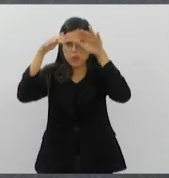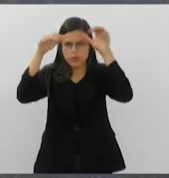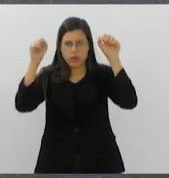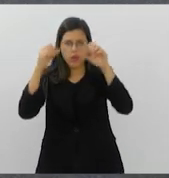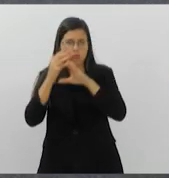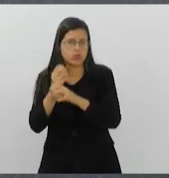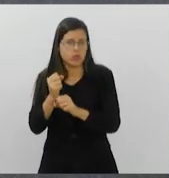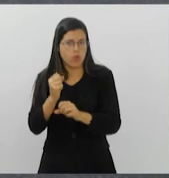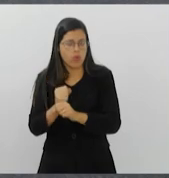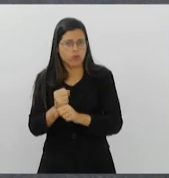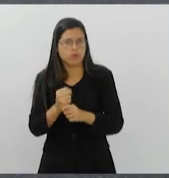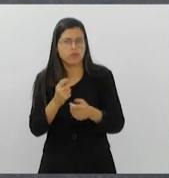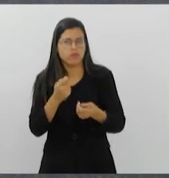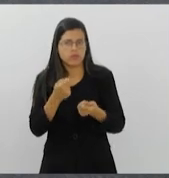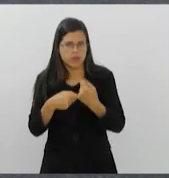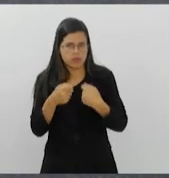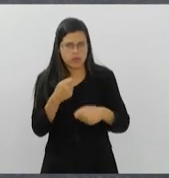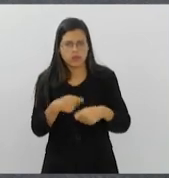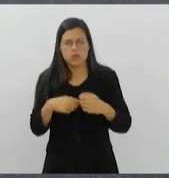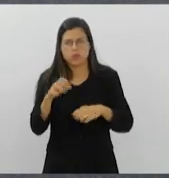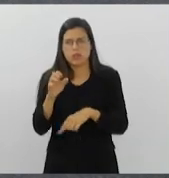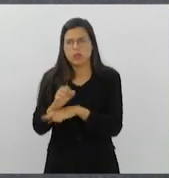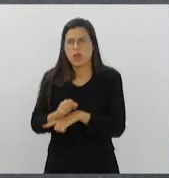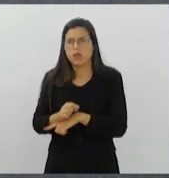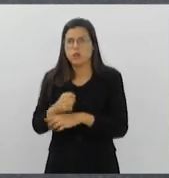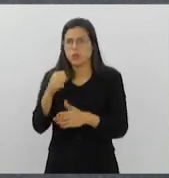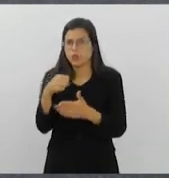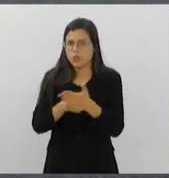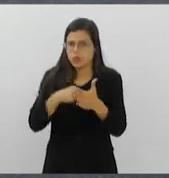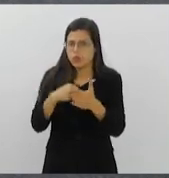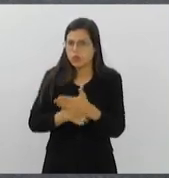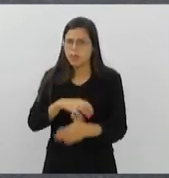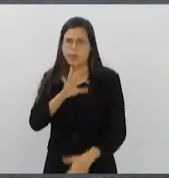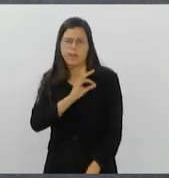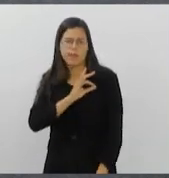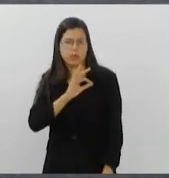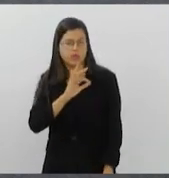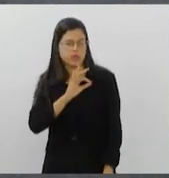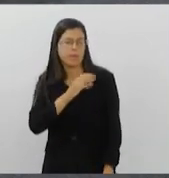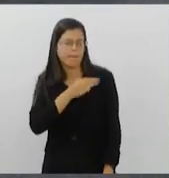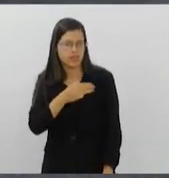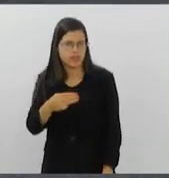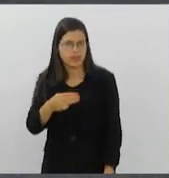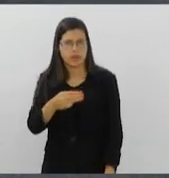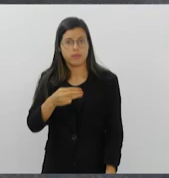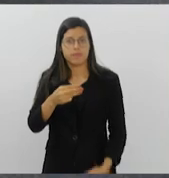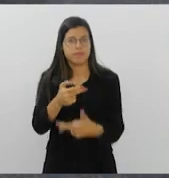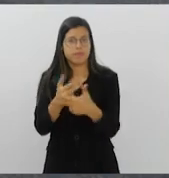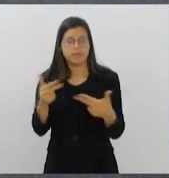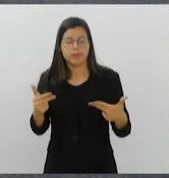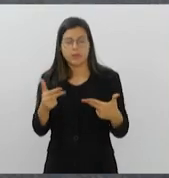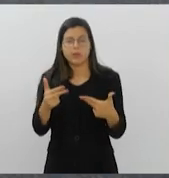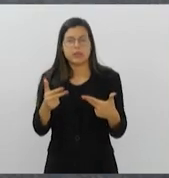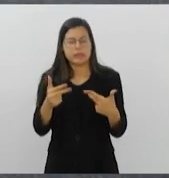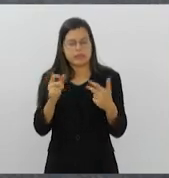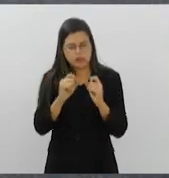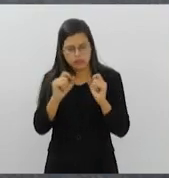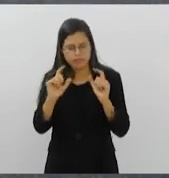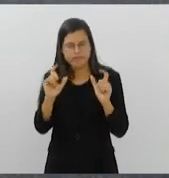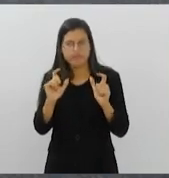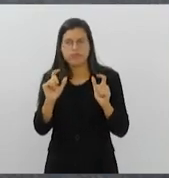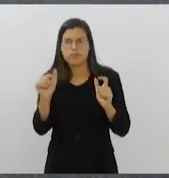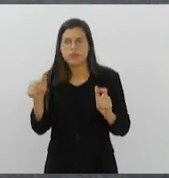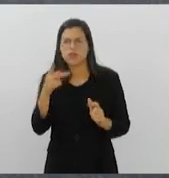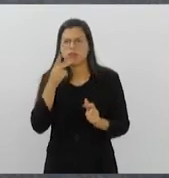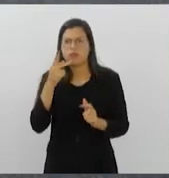somente pelos Segovios, mas também pela Polícia Militar. E eu me lembro que um dos casos que me chamou muita atenção quando Vossa Excelência fala do